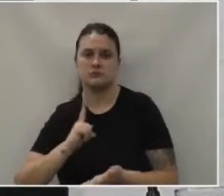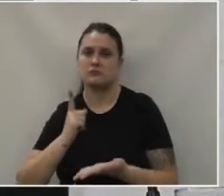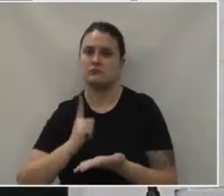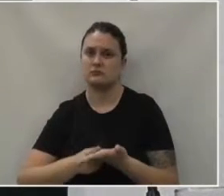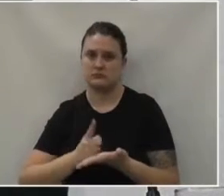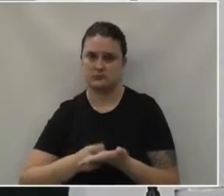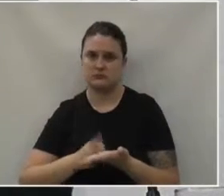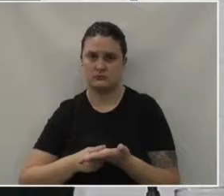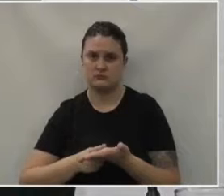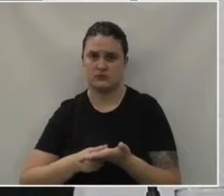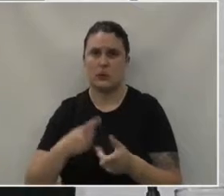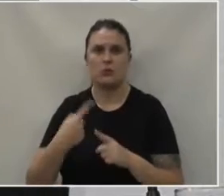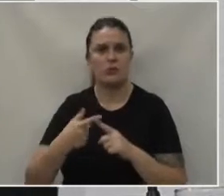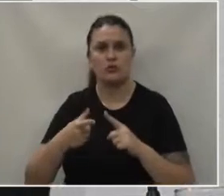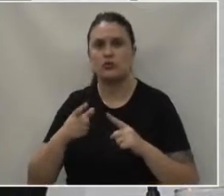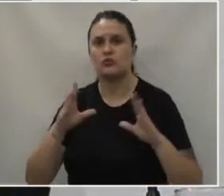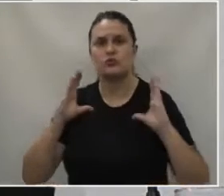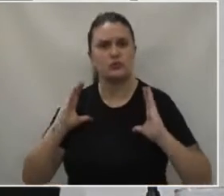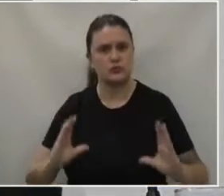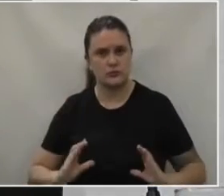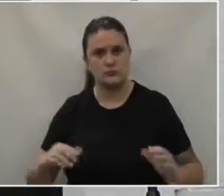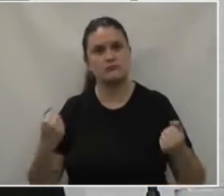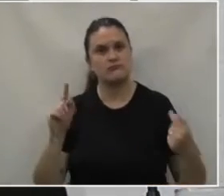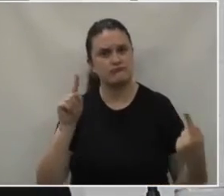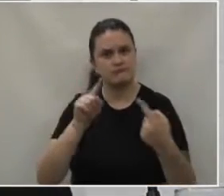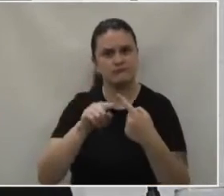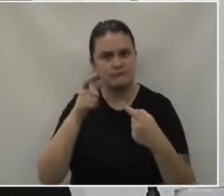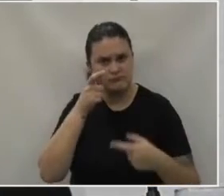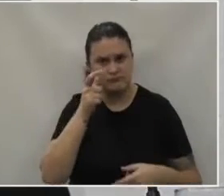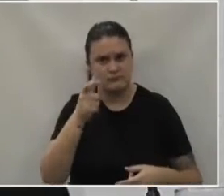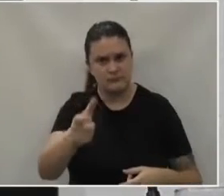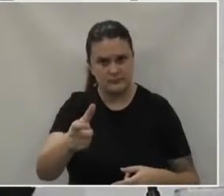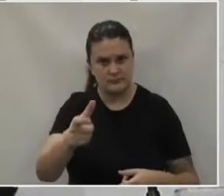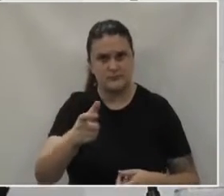os interesses dos seus cidadãos.